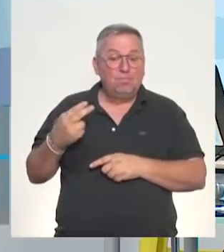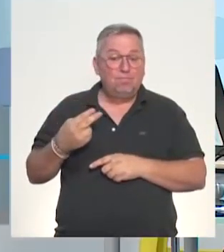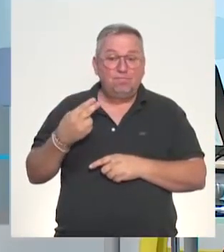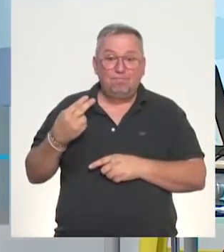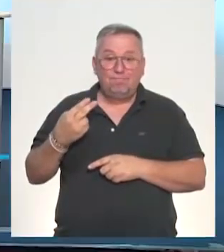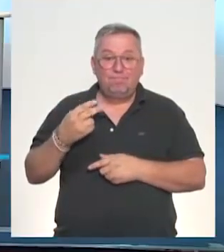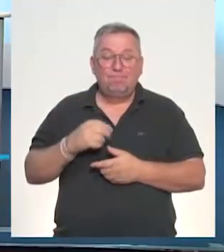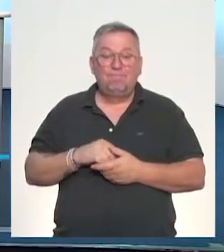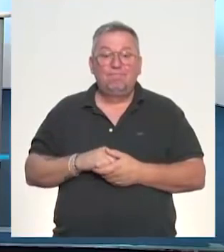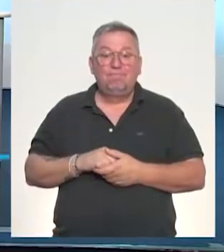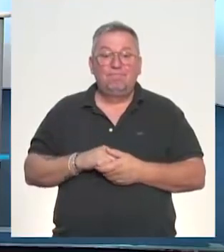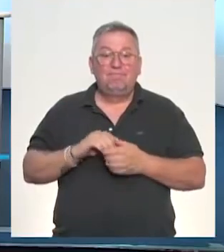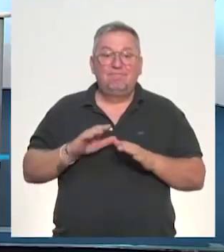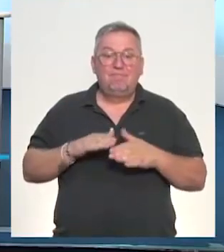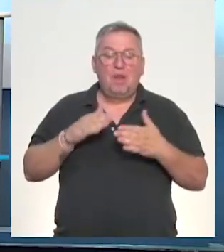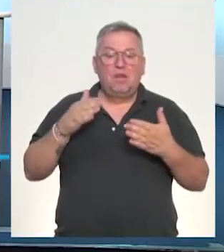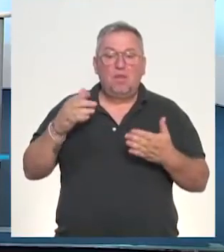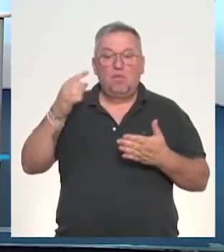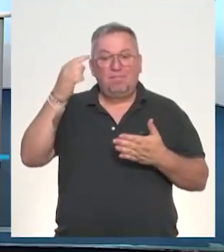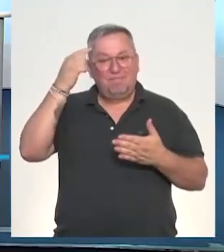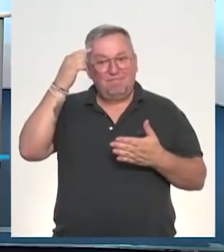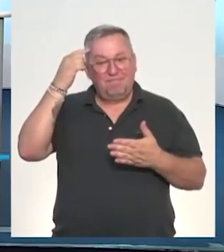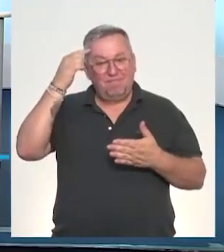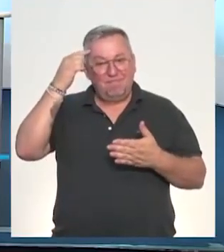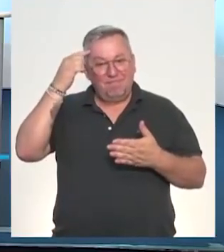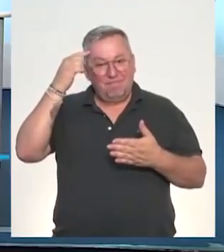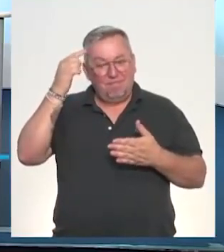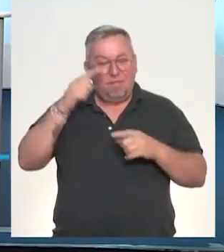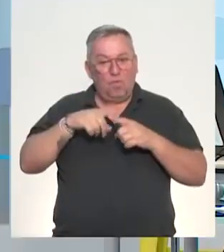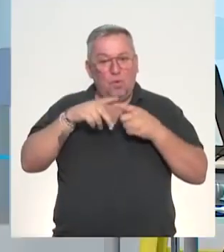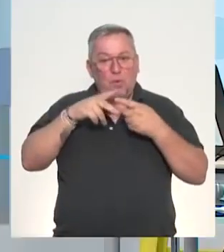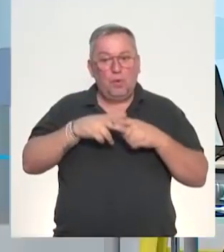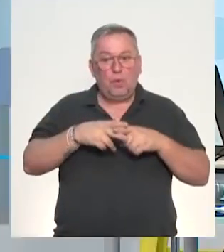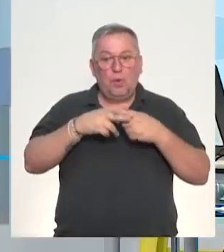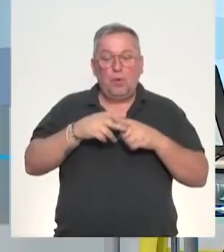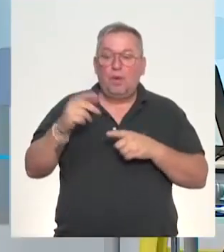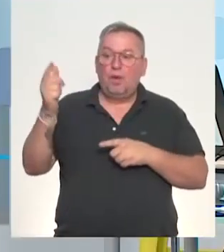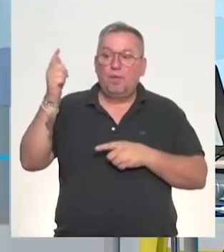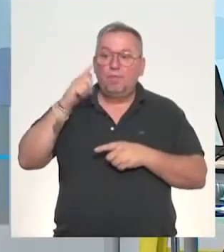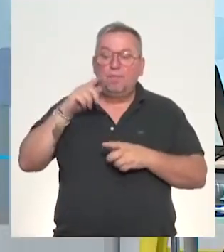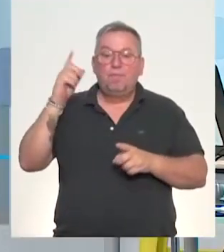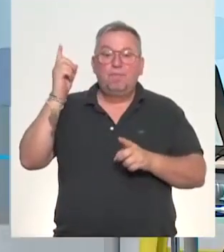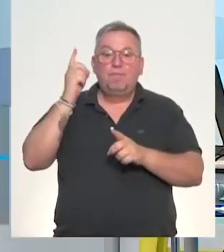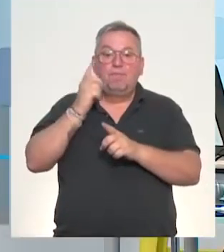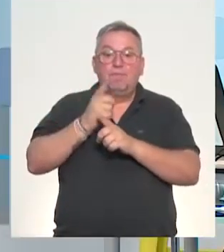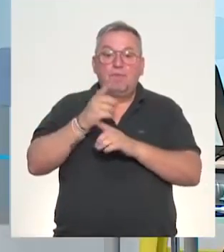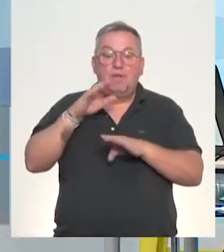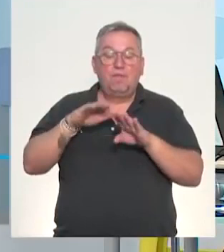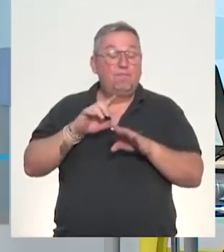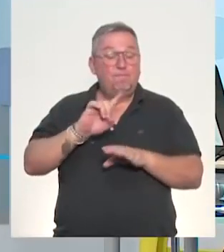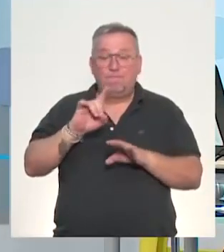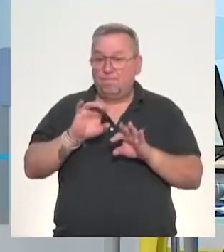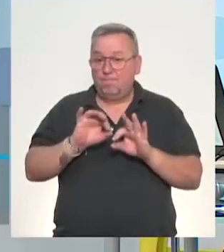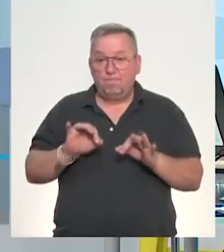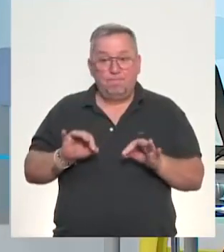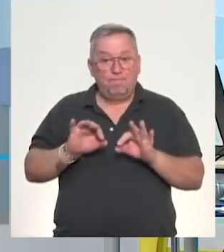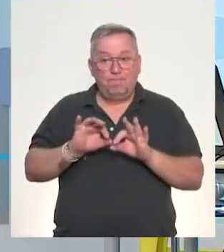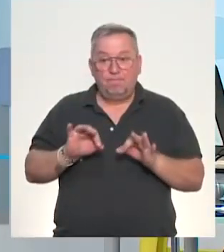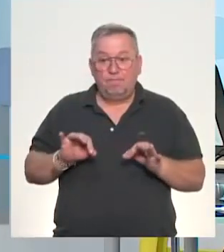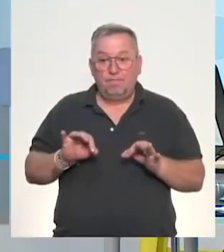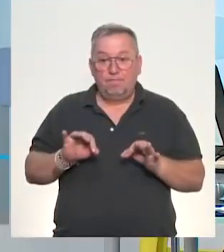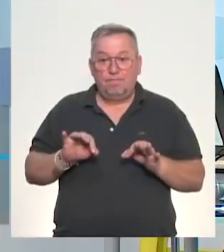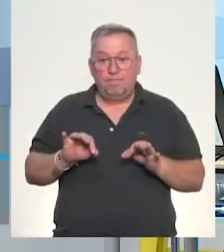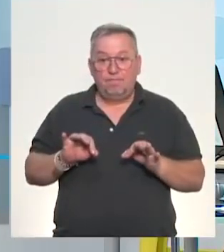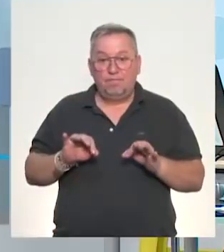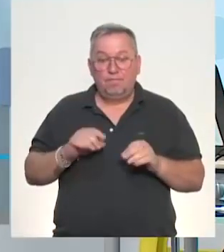Concorda, Vivi? Então, é uma criação de mecanismos para você identificar que, às vezes, não é tão simples, eu